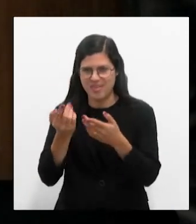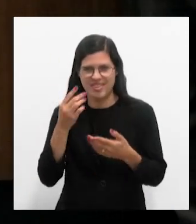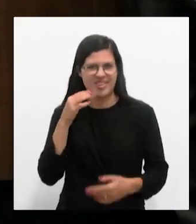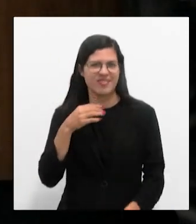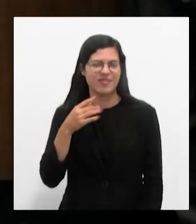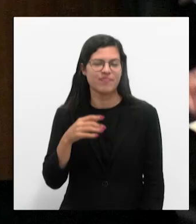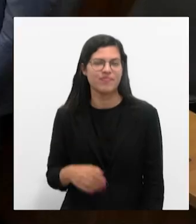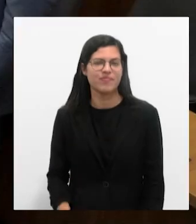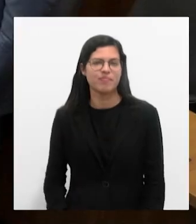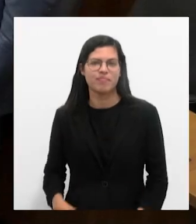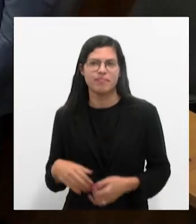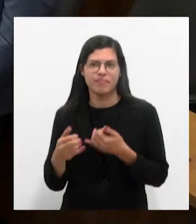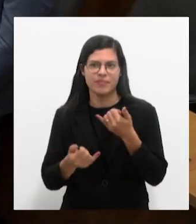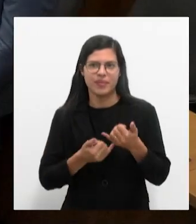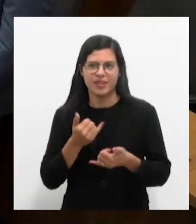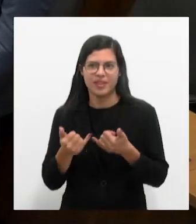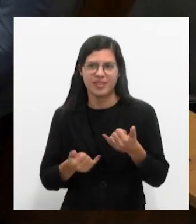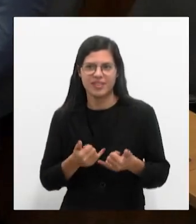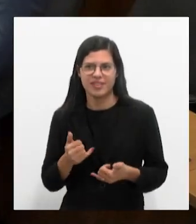parte.